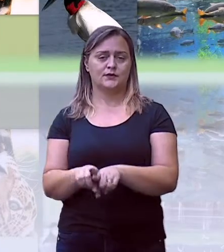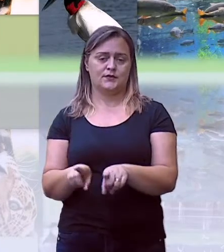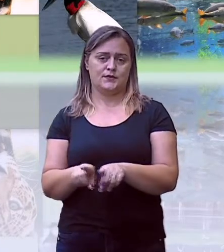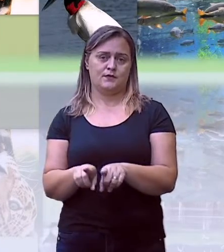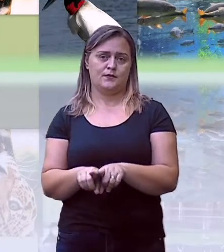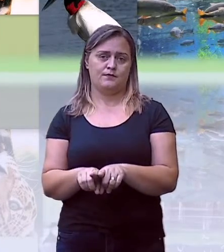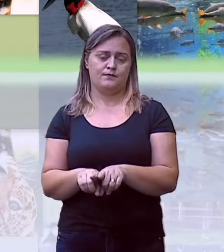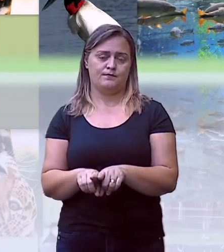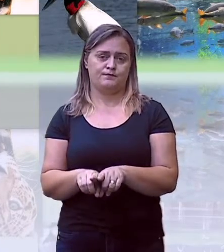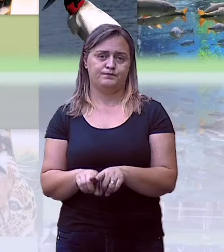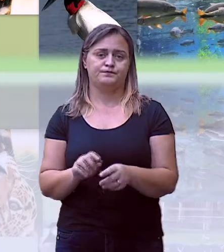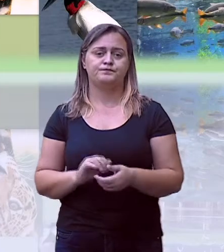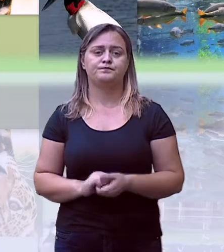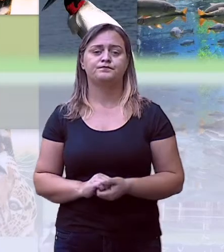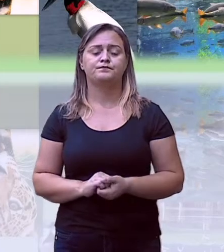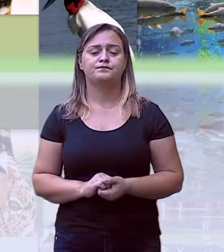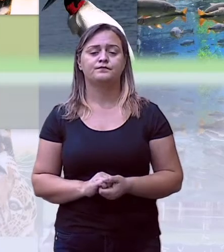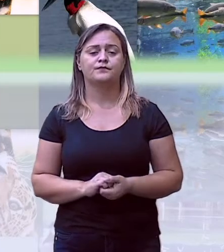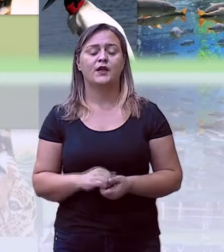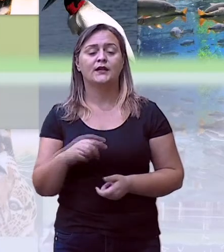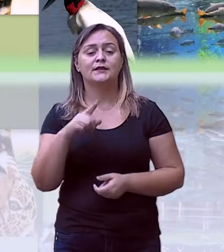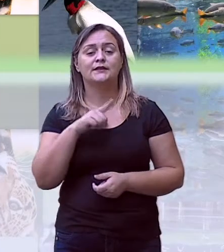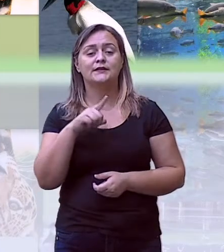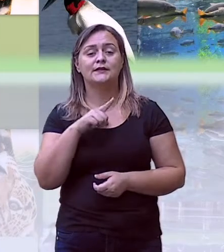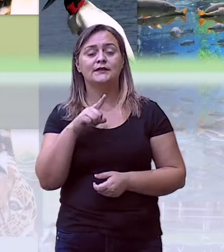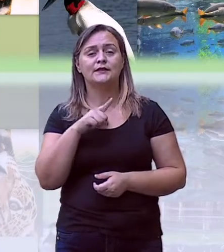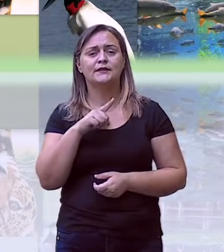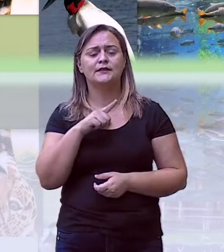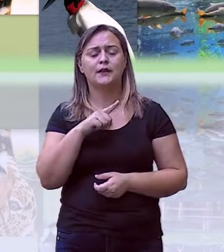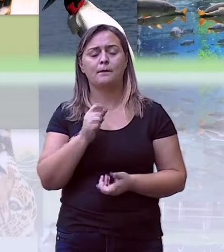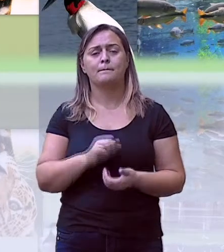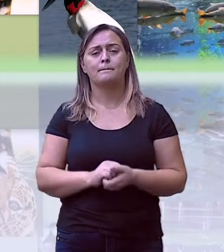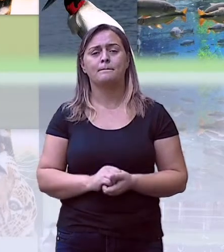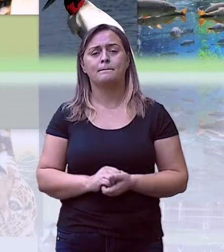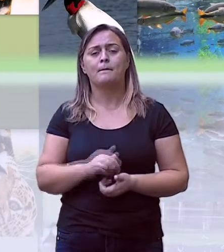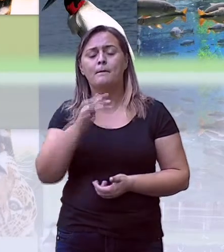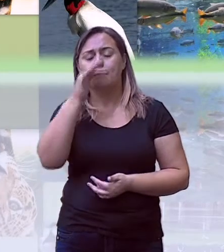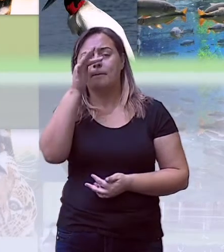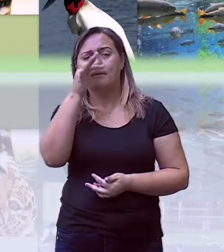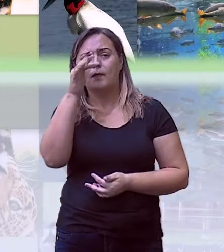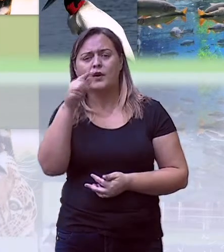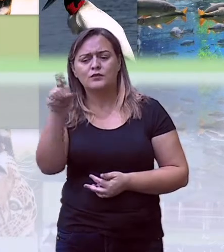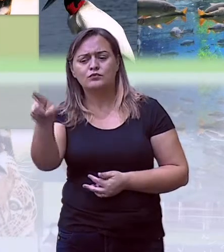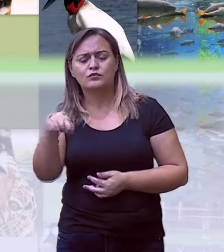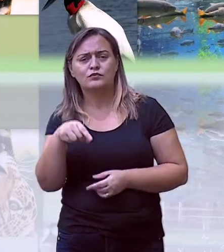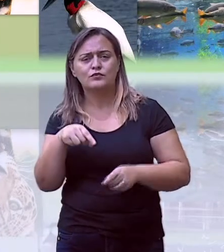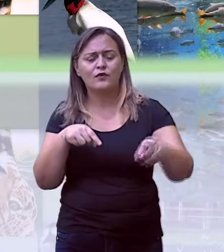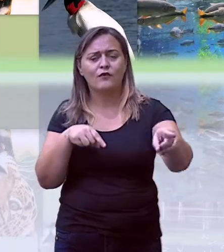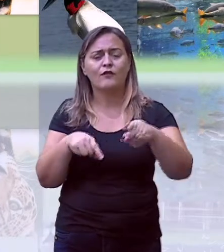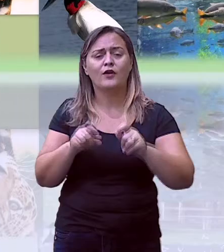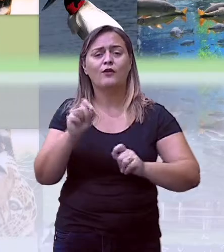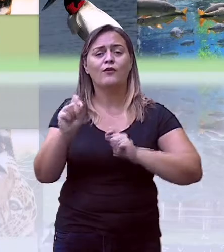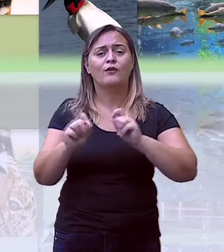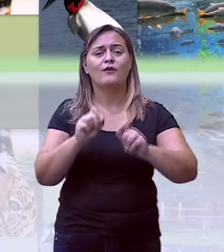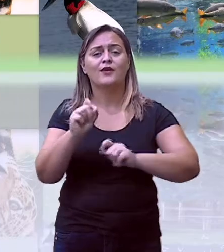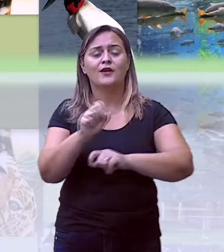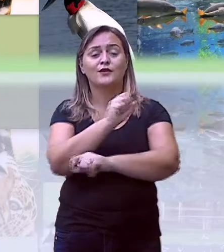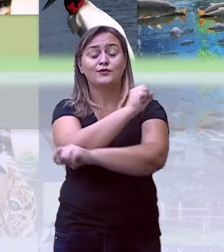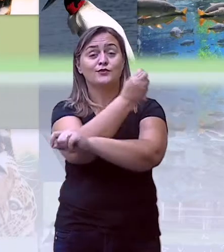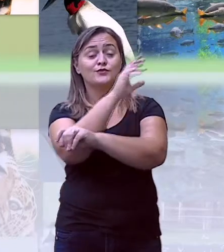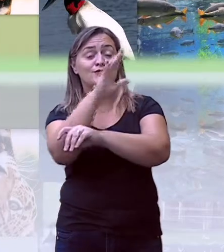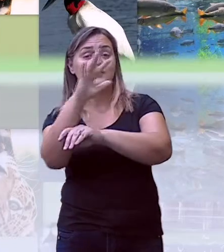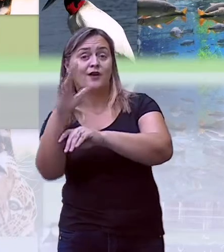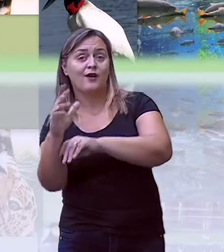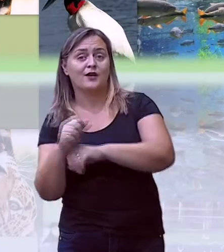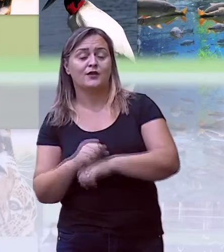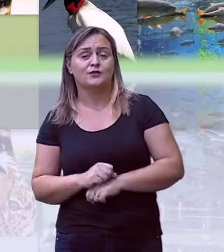é constituída por plantas migradas do Cerrado, da Amazônia, do Chaco e da